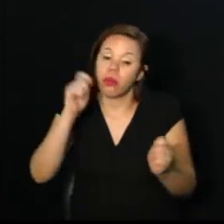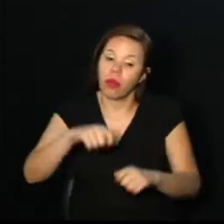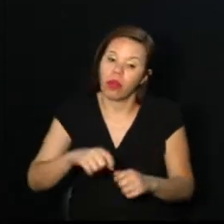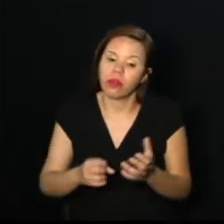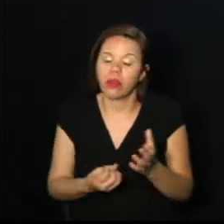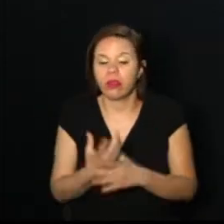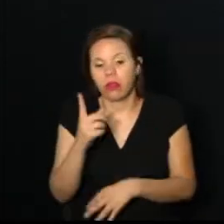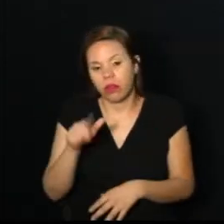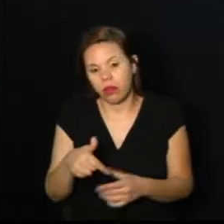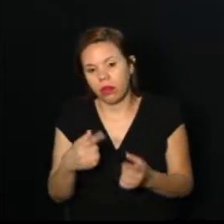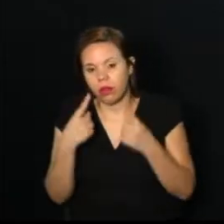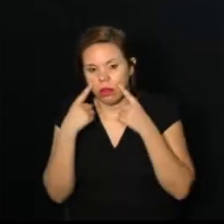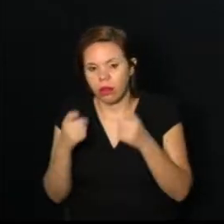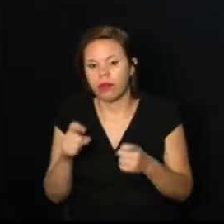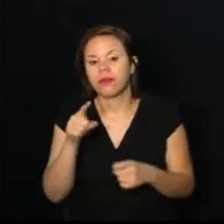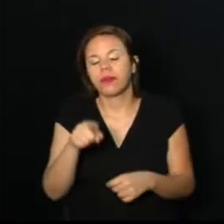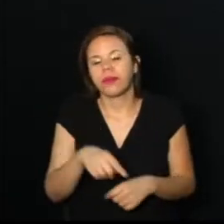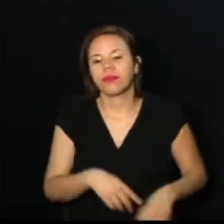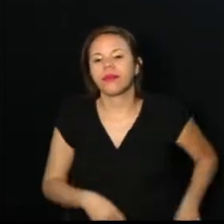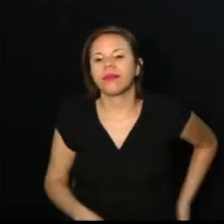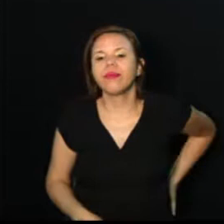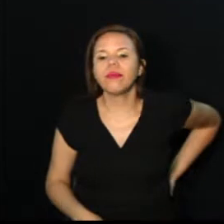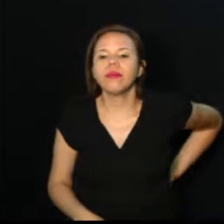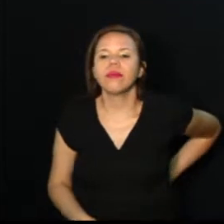É bem interessante isso.